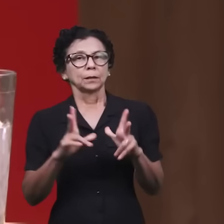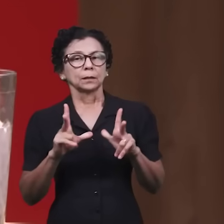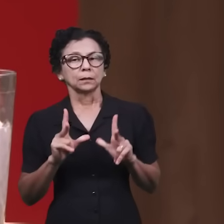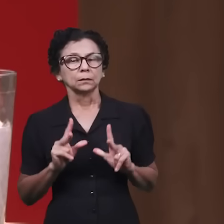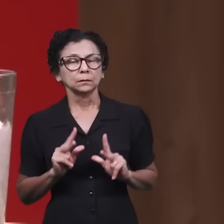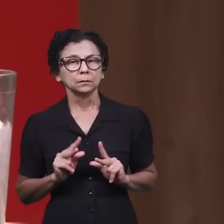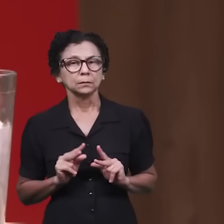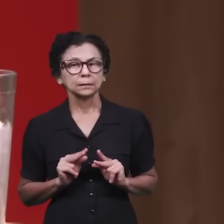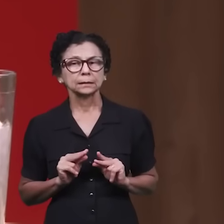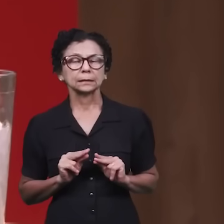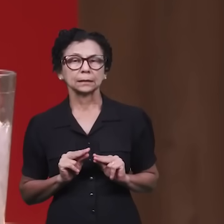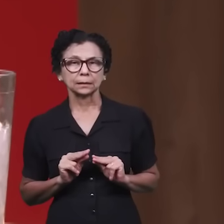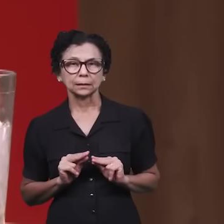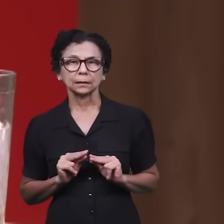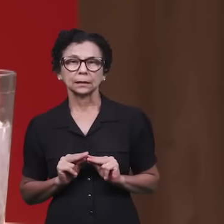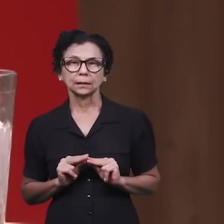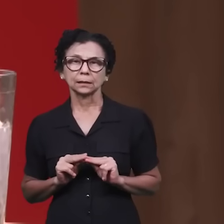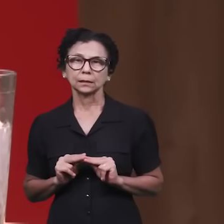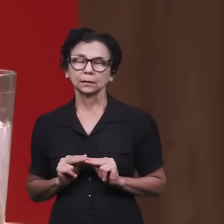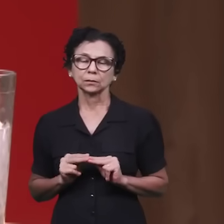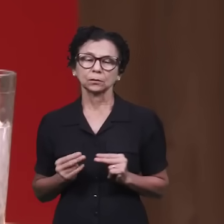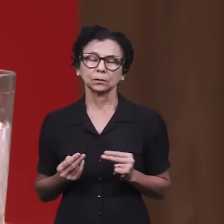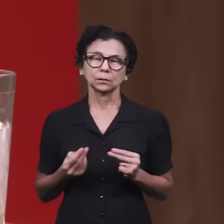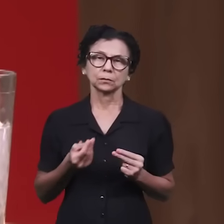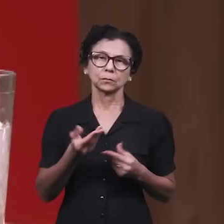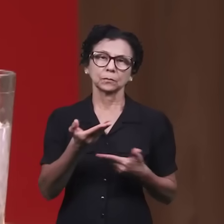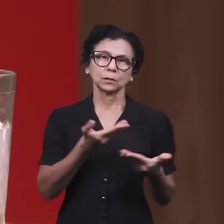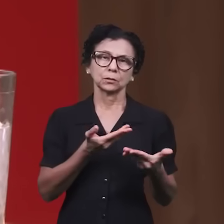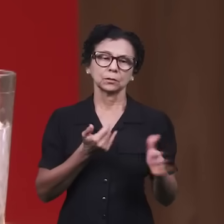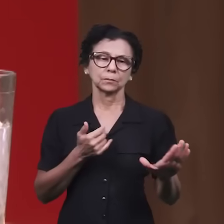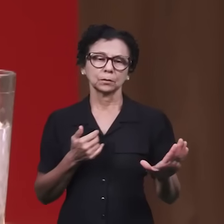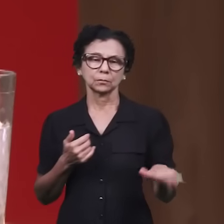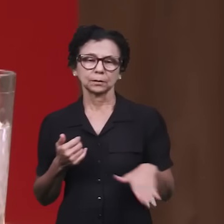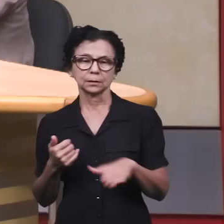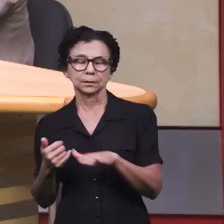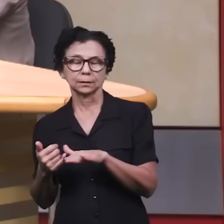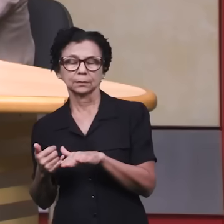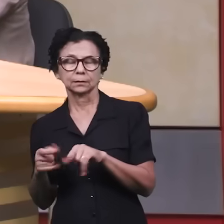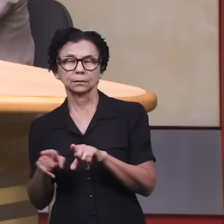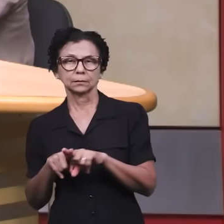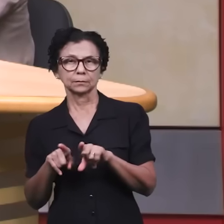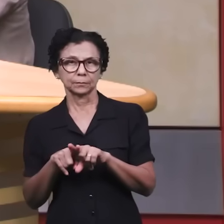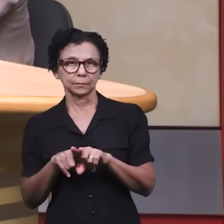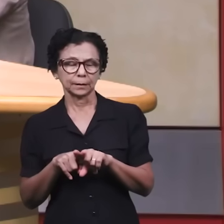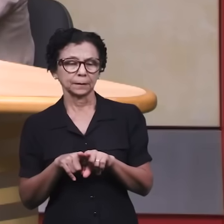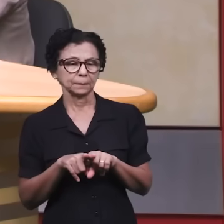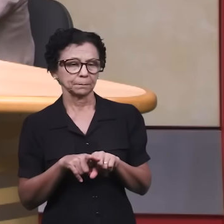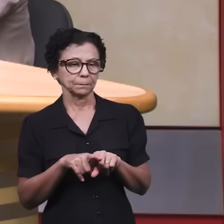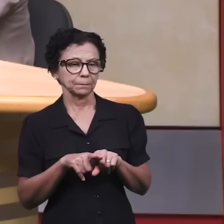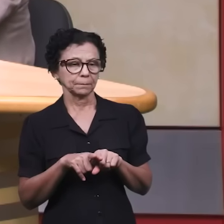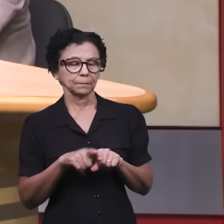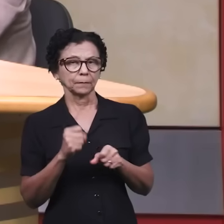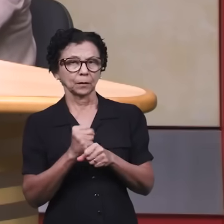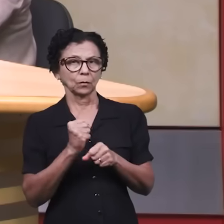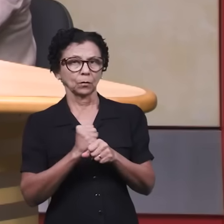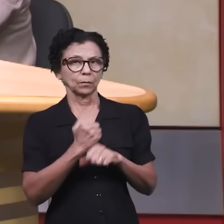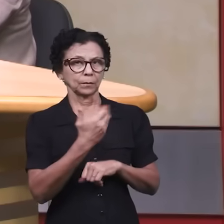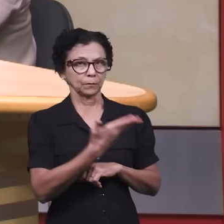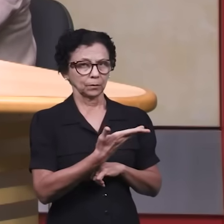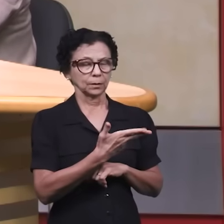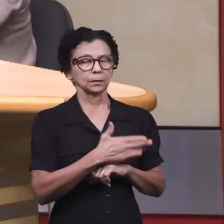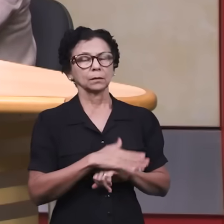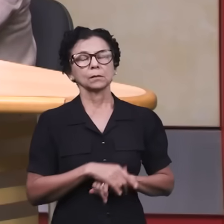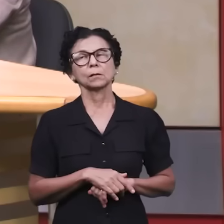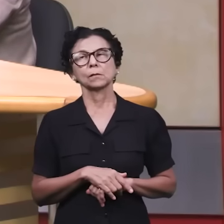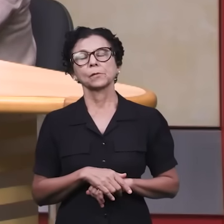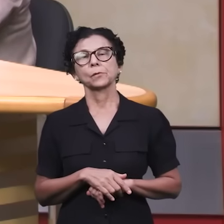essa herança que nós passamos para as nossas crianças. Outro aspecto também sobre as nossas crianças no exterior, é uma informação